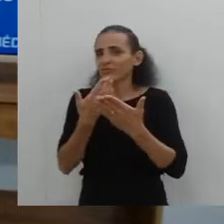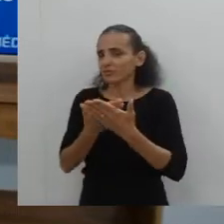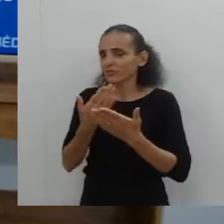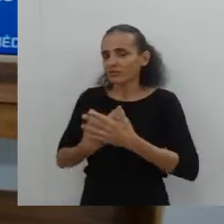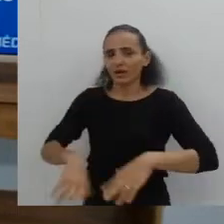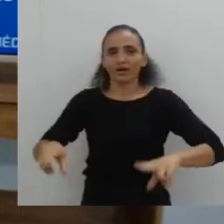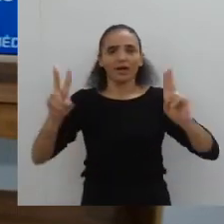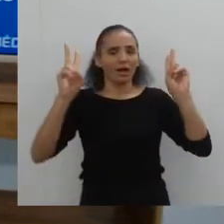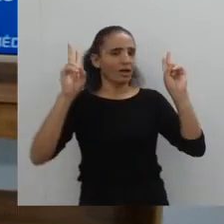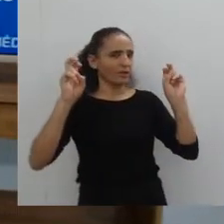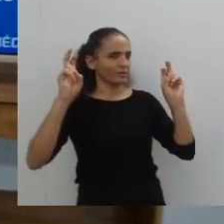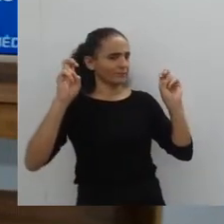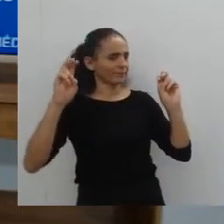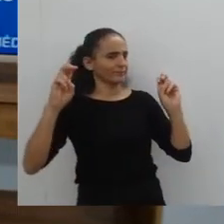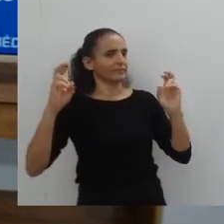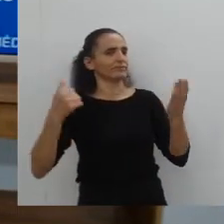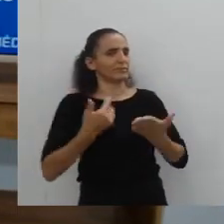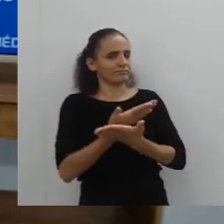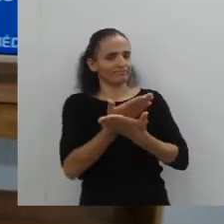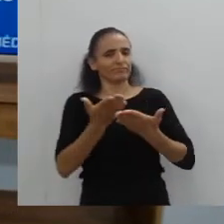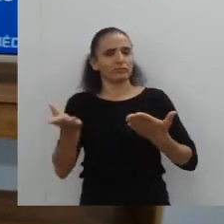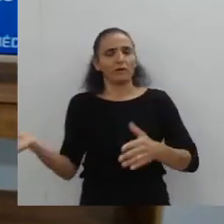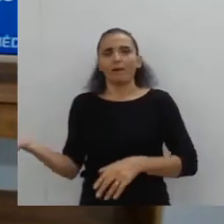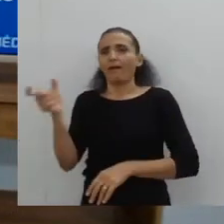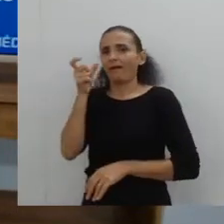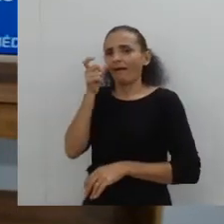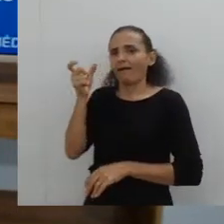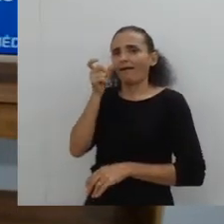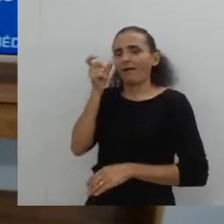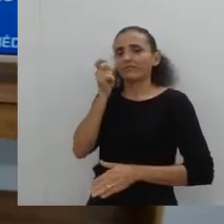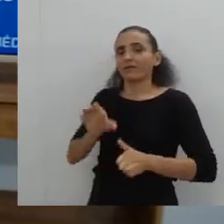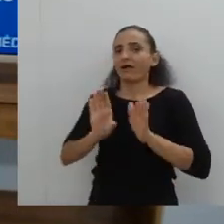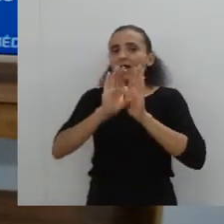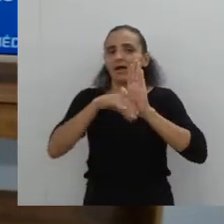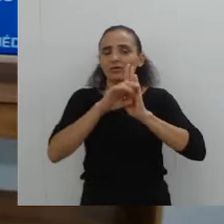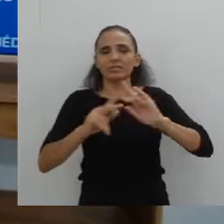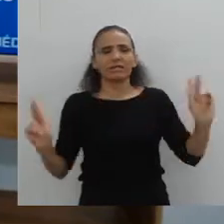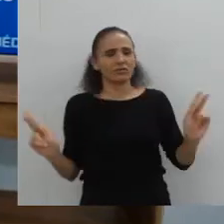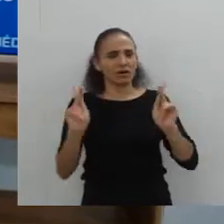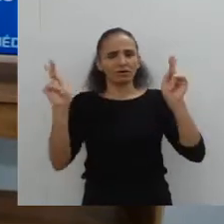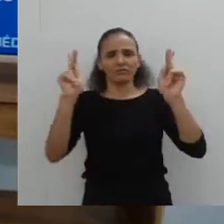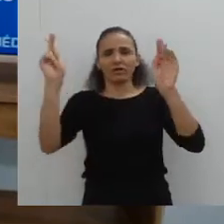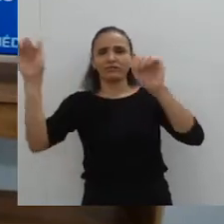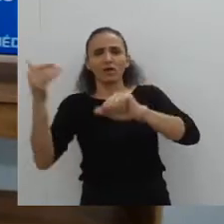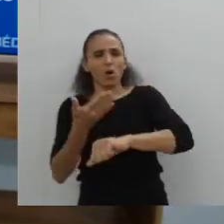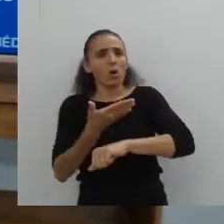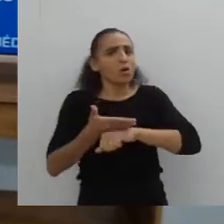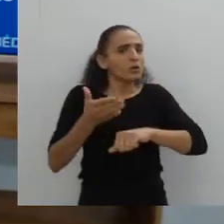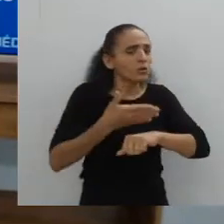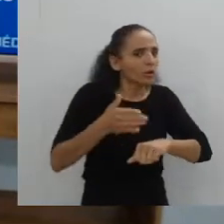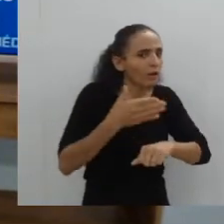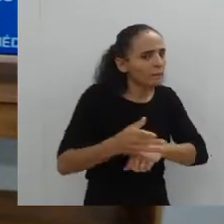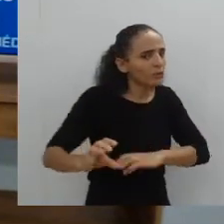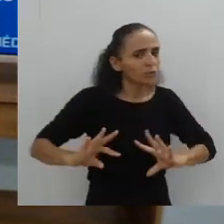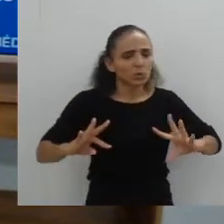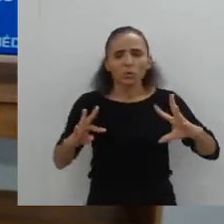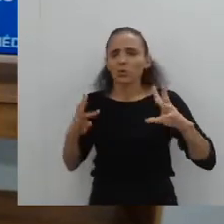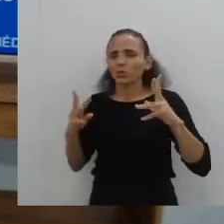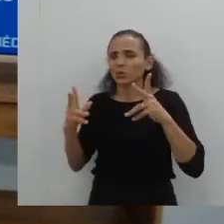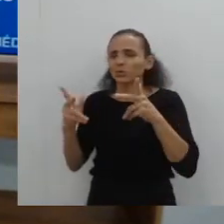tema, que é um tema muito interessante, que são conceitos, valores, hábitos, atitudes que